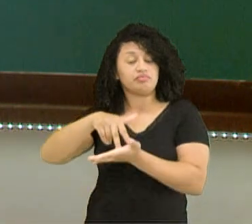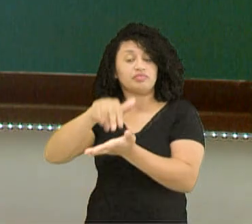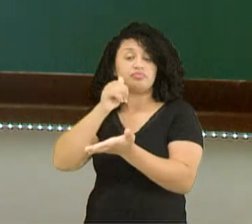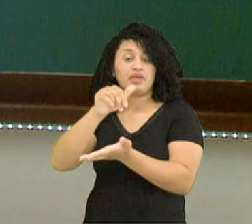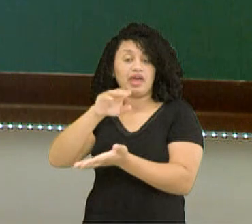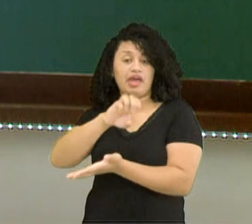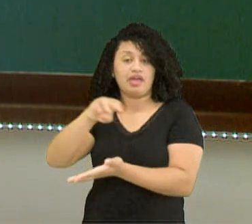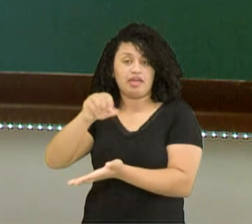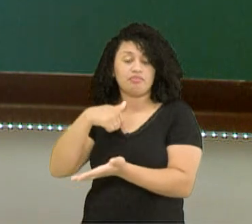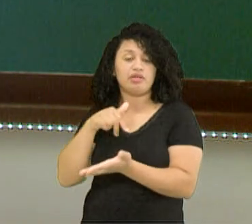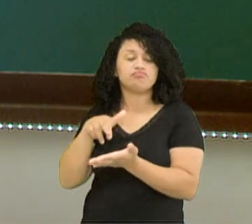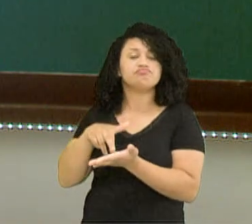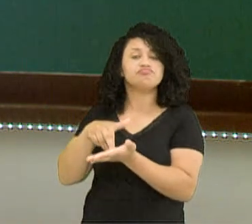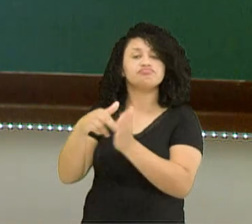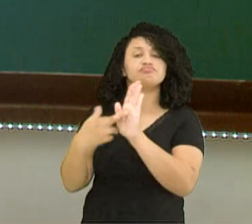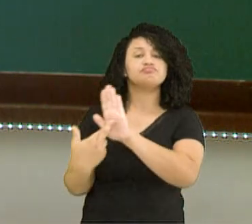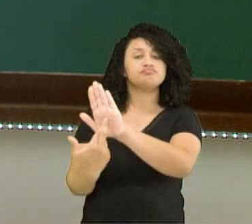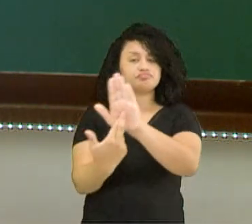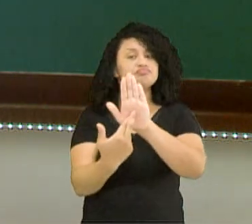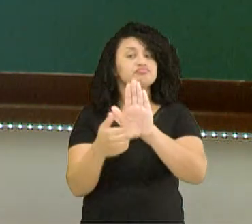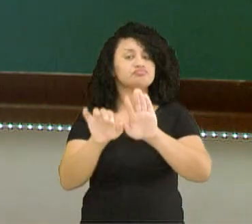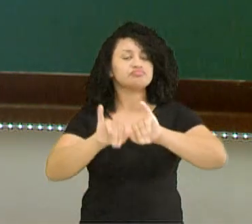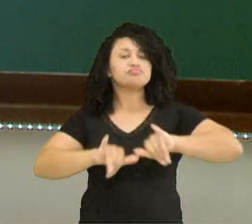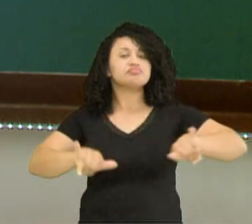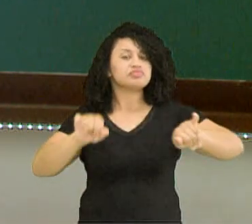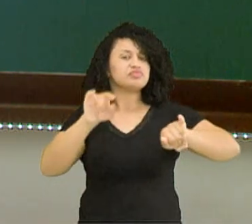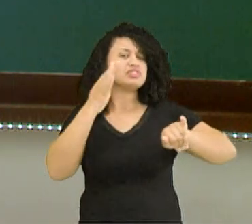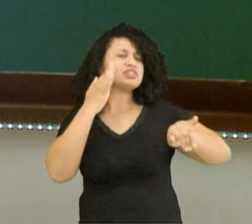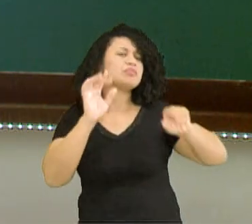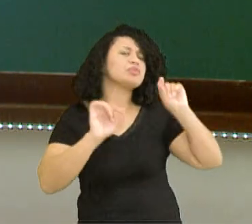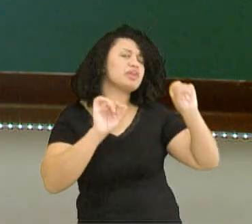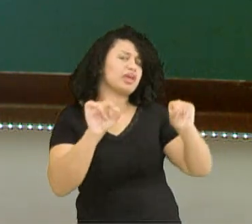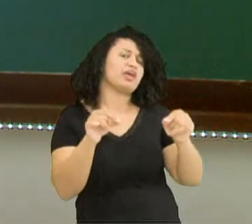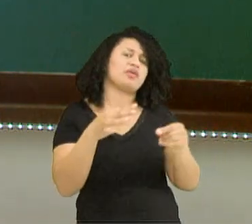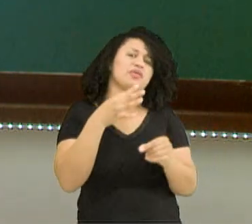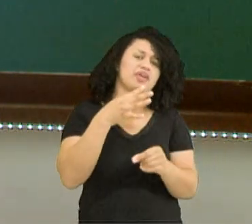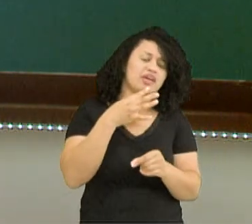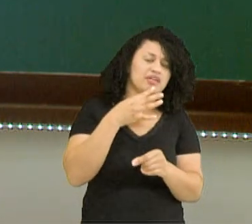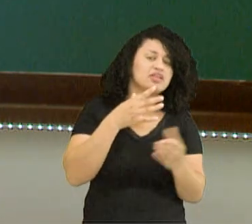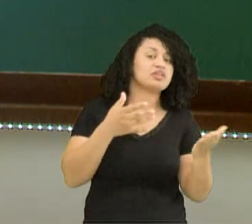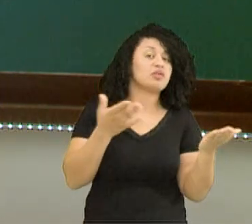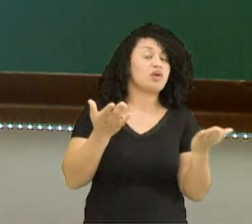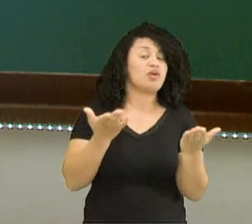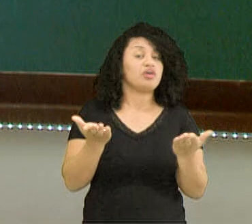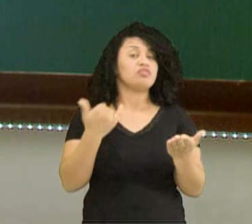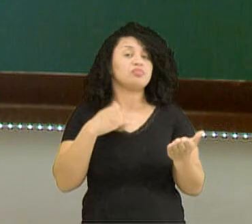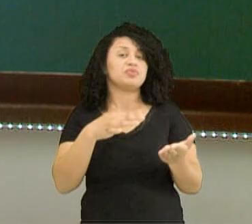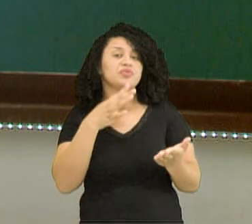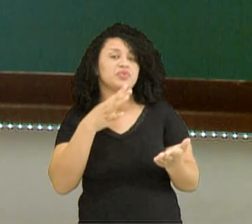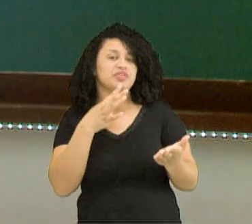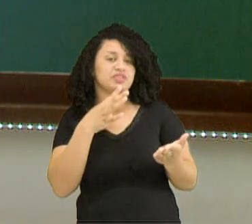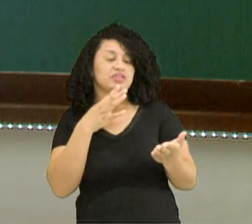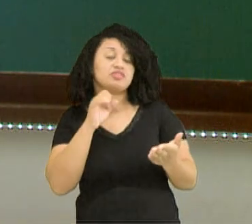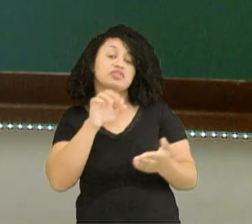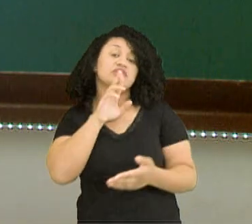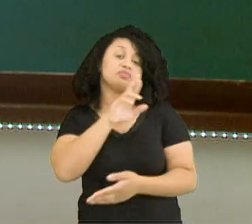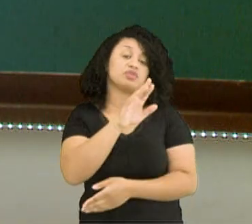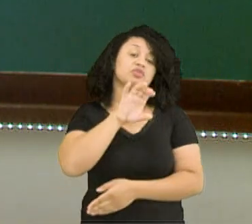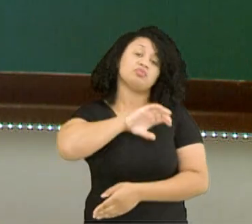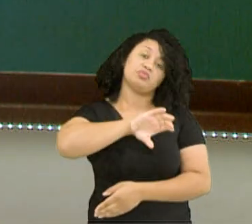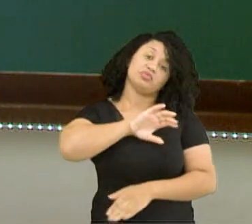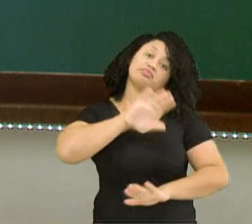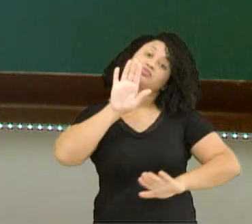dessa campanha? Você sabe o que é isso? Já ouviu falar? O que será que é isso? Vamos conhecer um pouquinho? Se você respondeu em